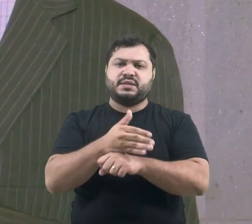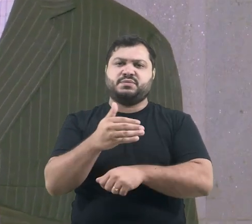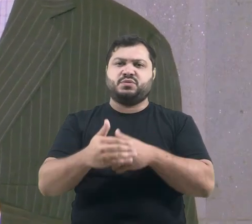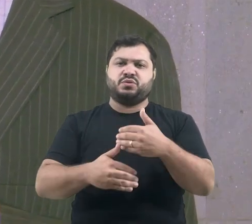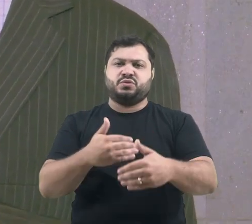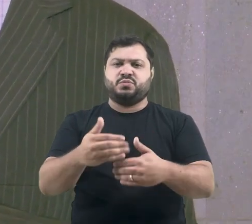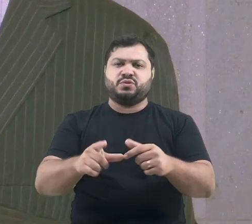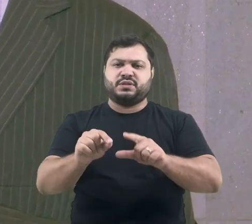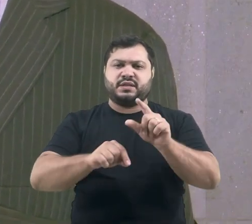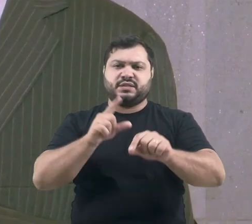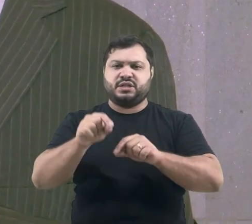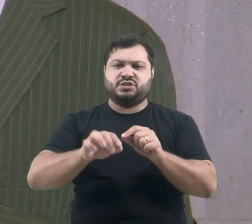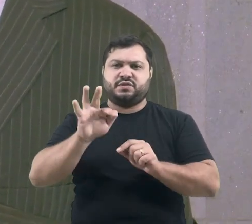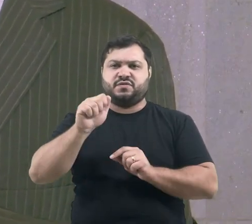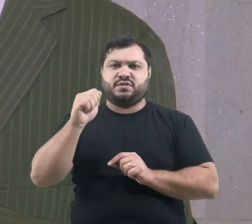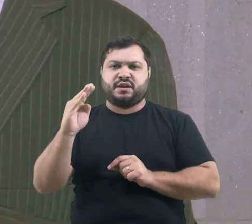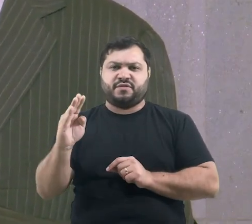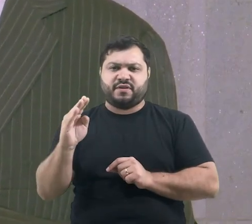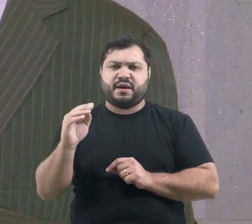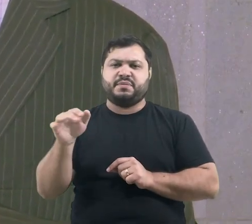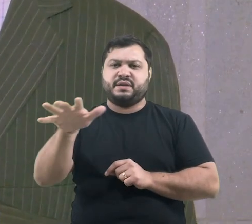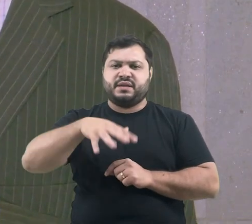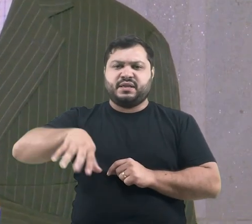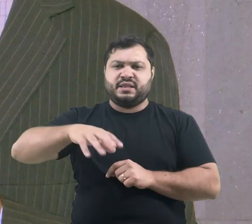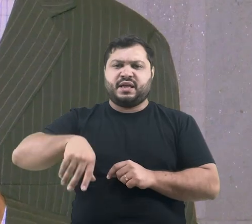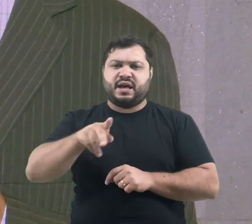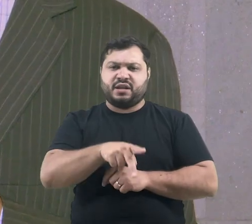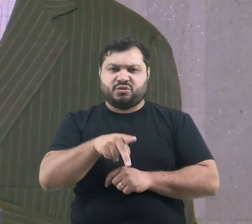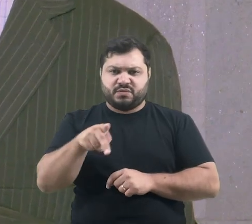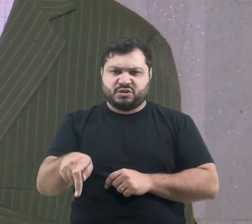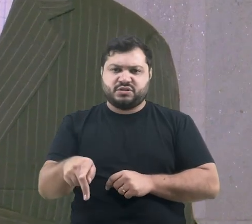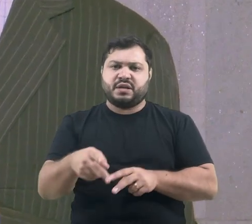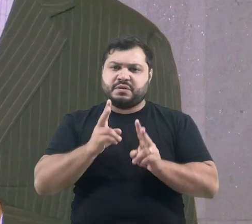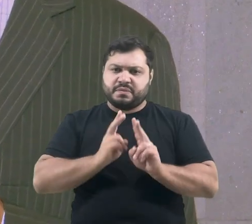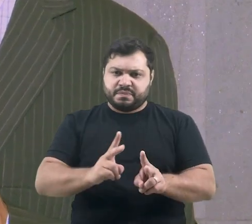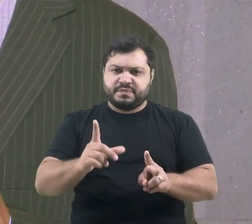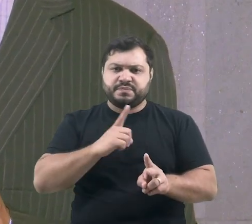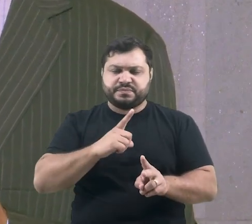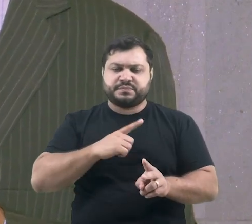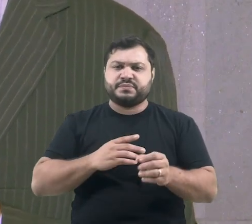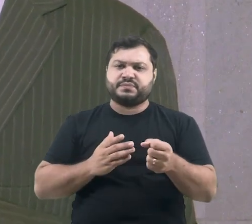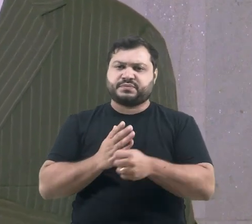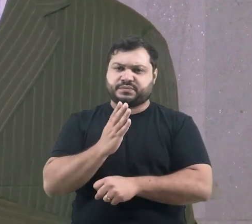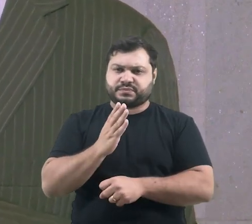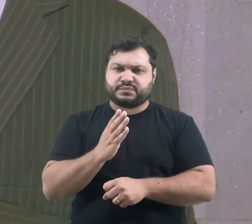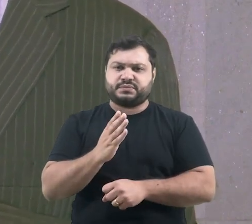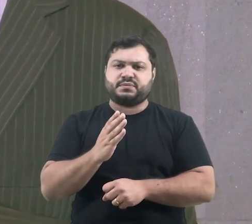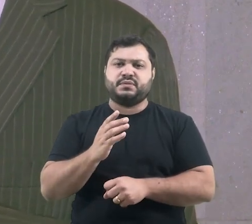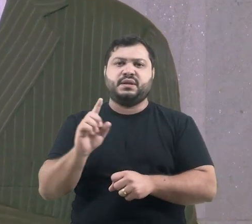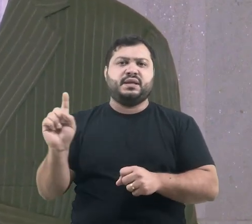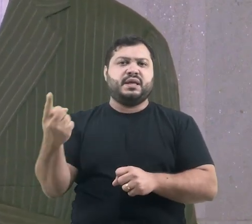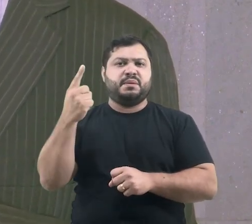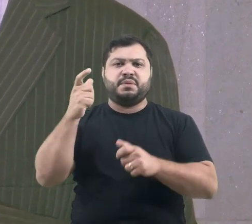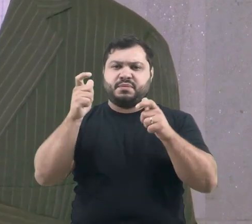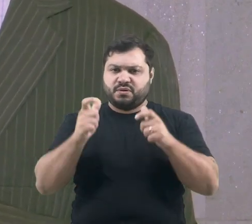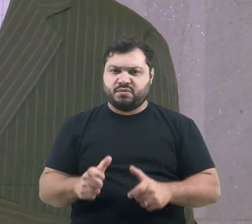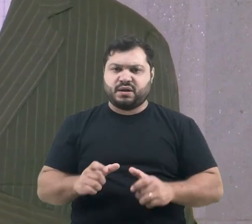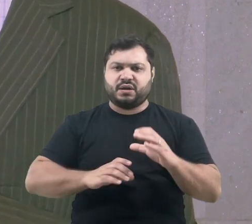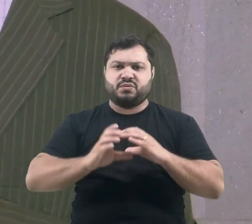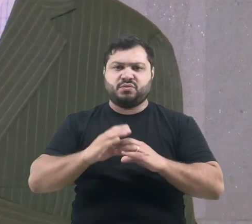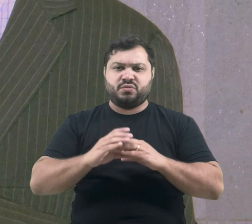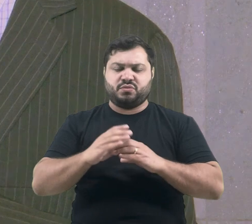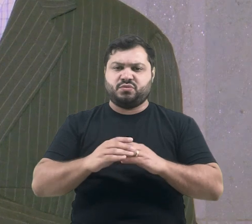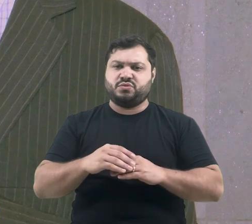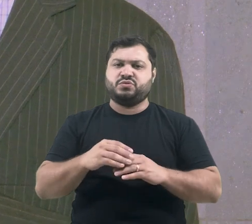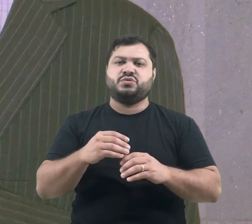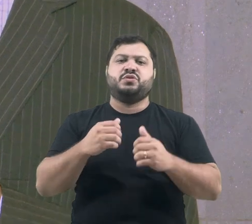que participou do processo seletivo da Força Aérea Brasileira na área do magistério, mesmo tendo sido aprovada em primeiro